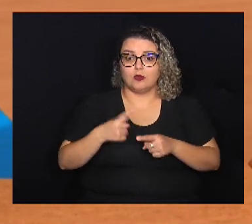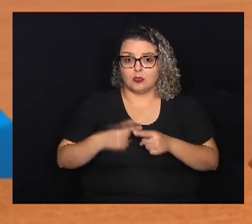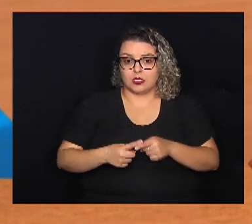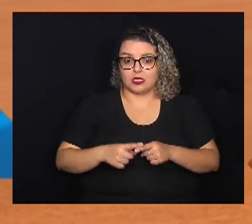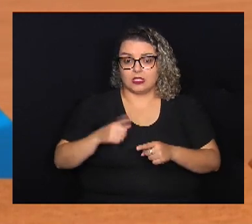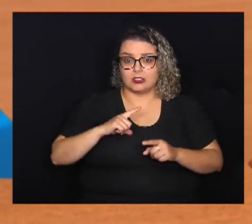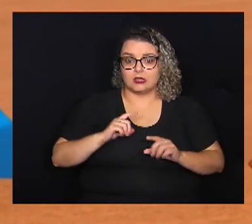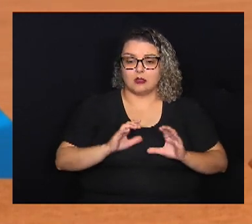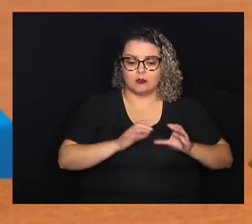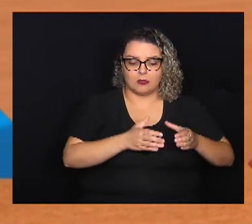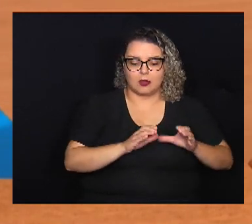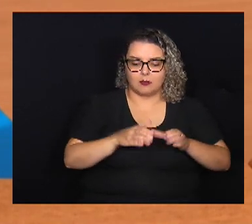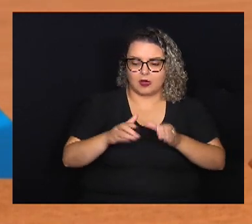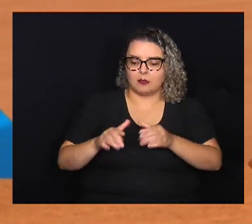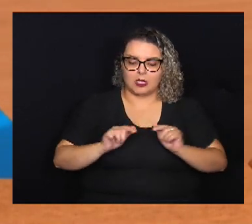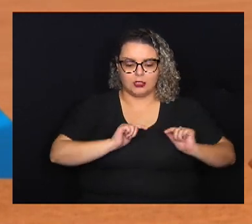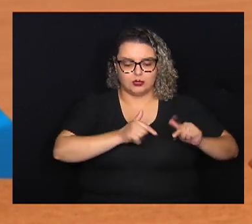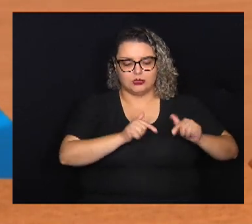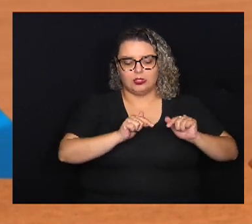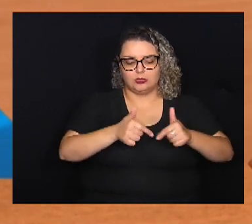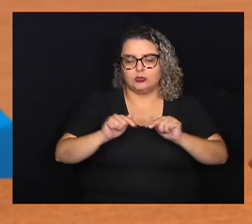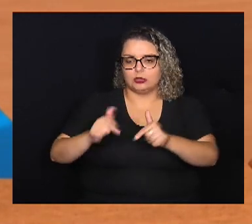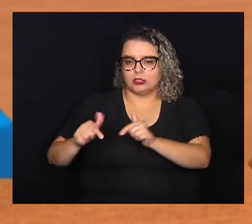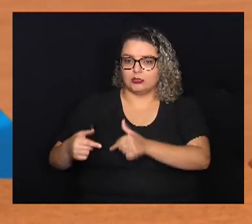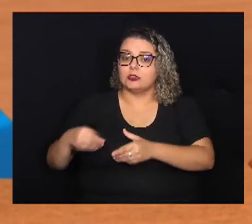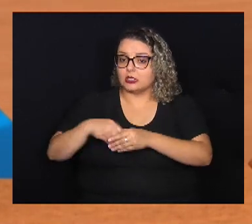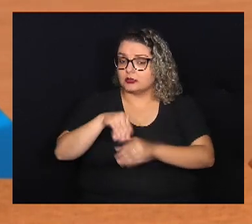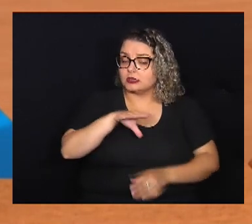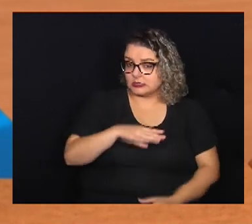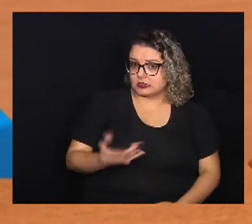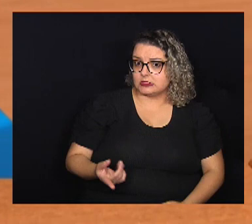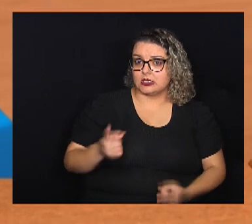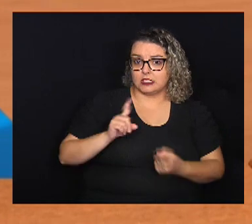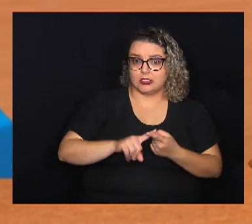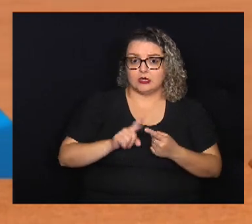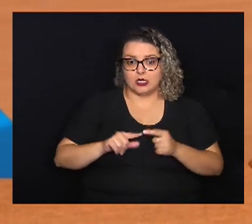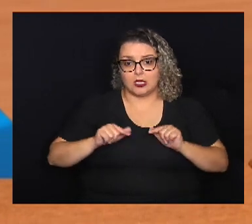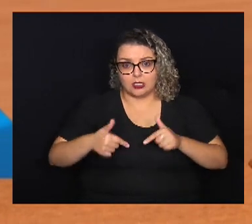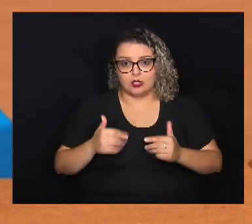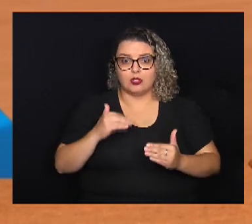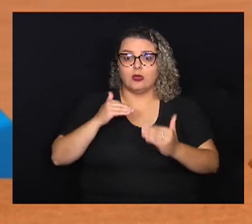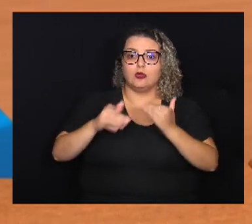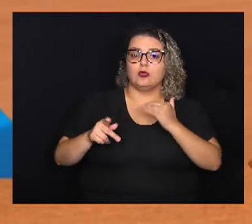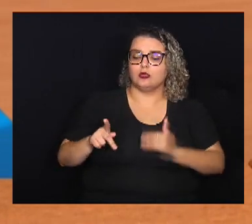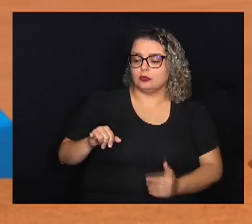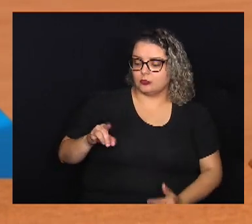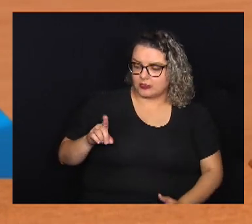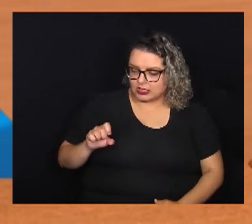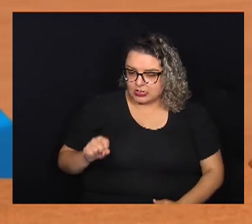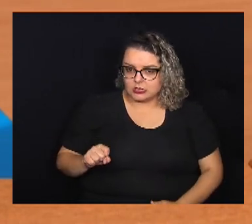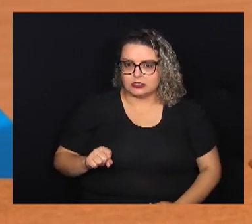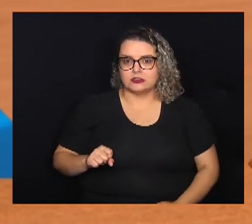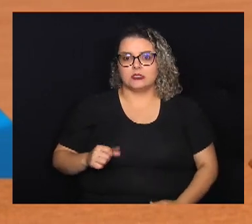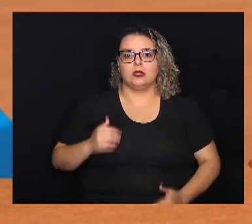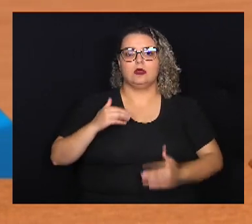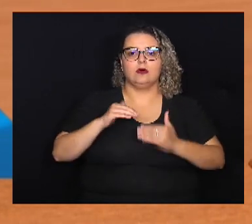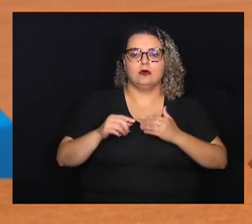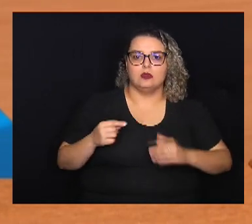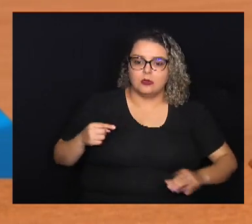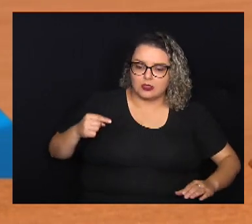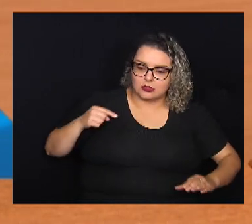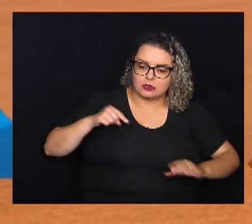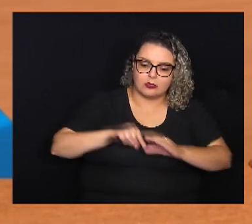conjunto de lutas na cidade tem a luta contra o PIDES contra o avanço da especulação